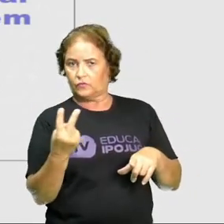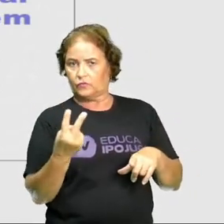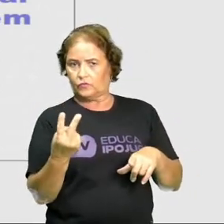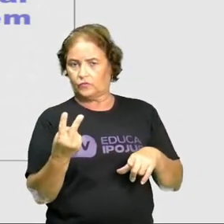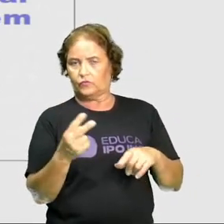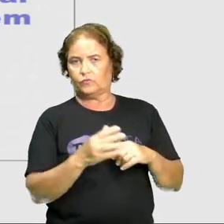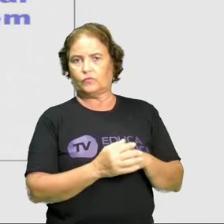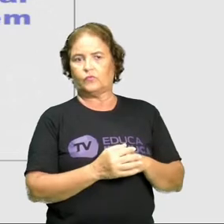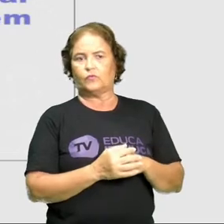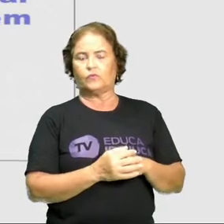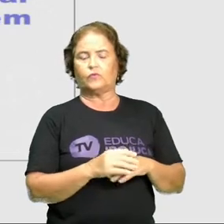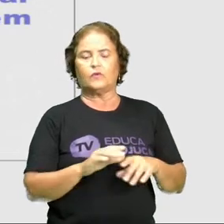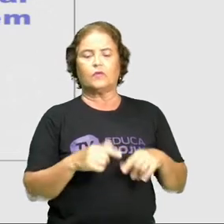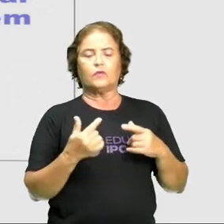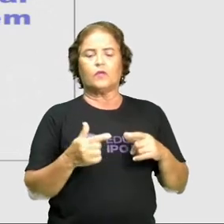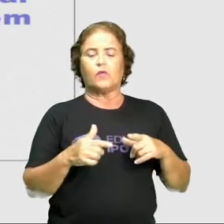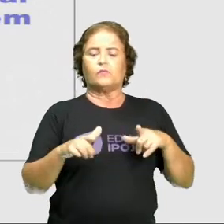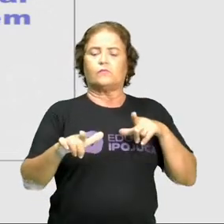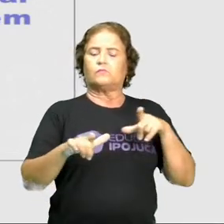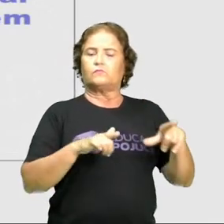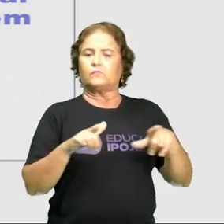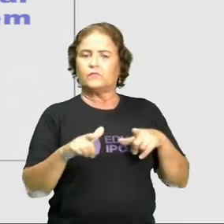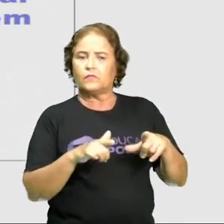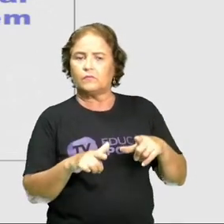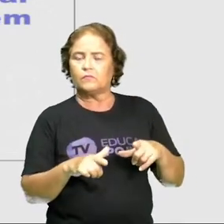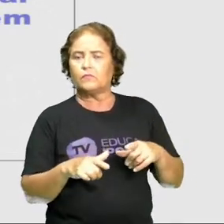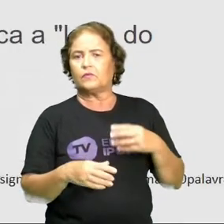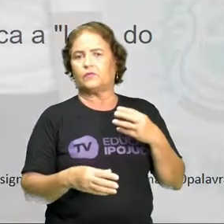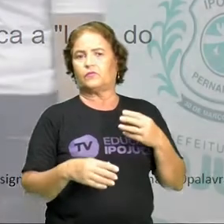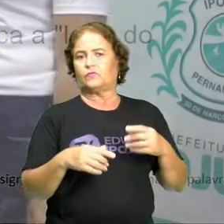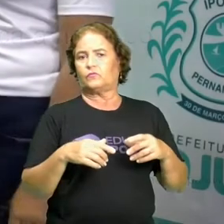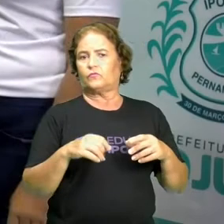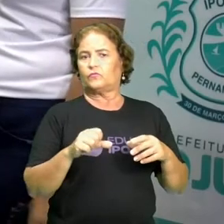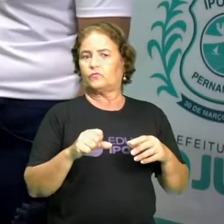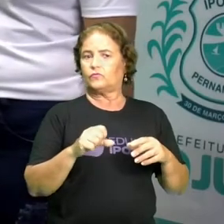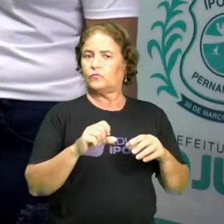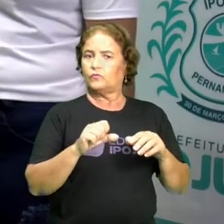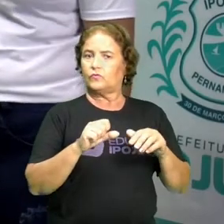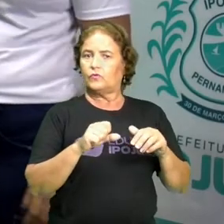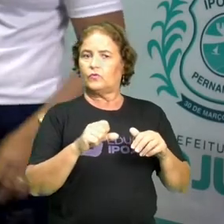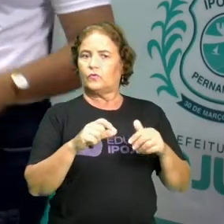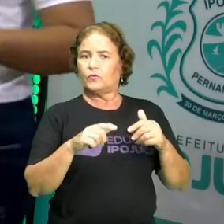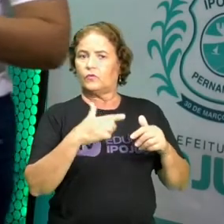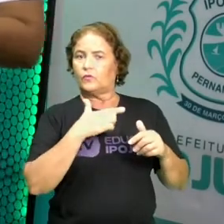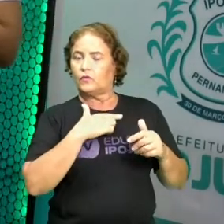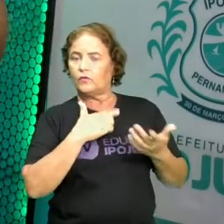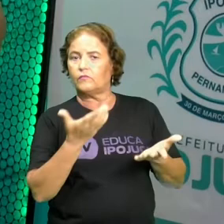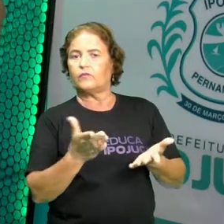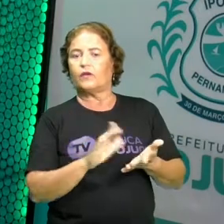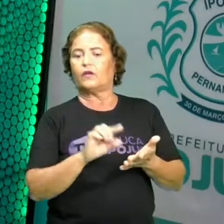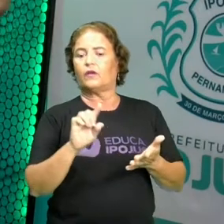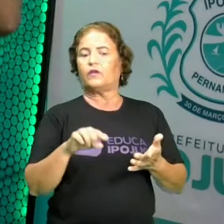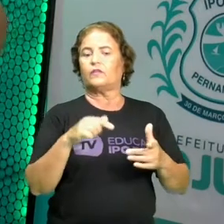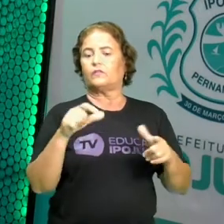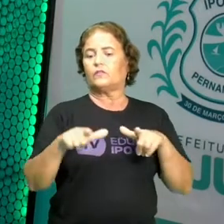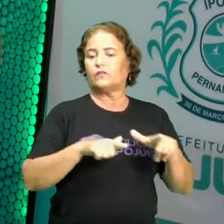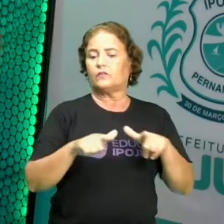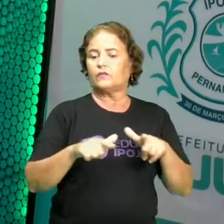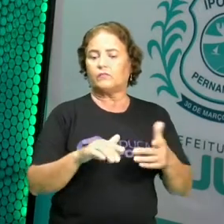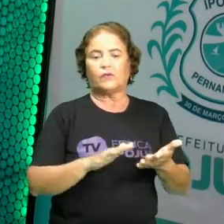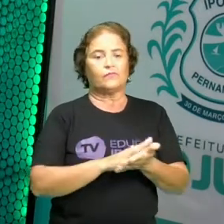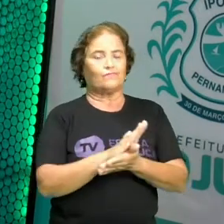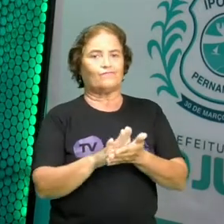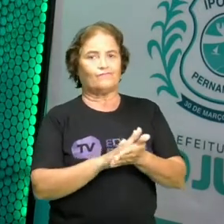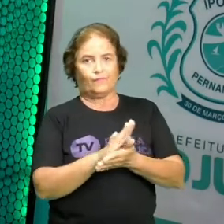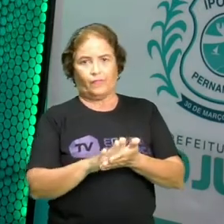serviço e quase não tem trabalho, quer dizer que ele não está fazendo muita coisa. Aqui a gente tem outros exemplos para a gente entender melhor o que